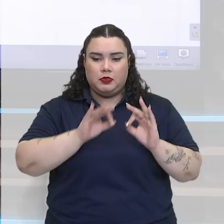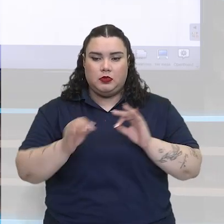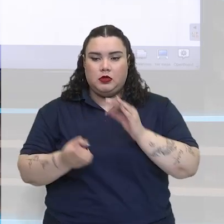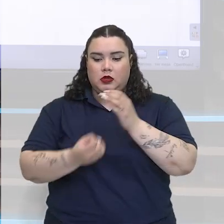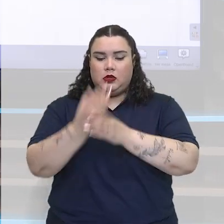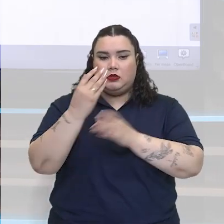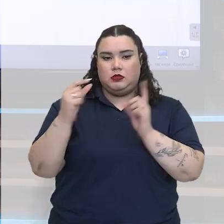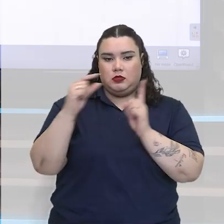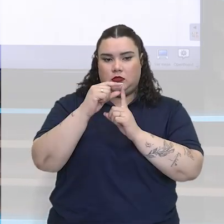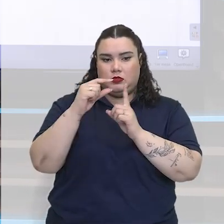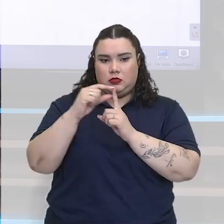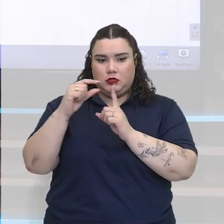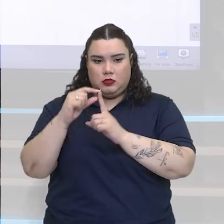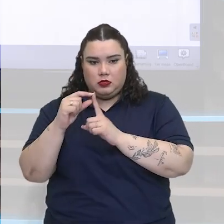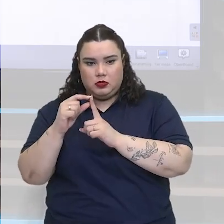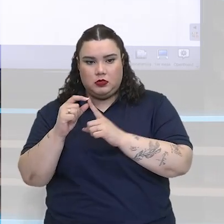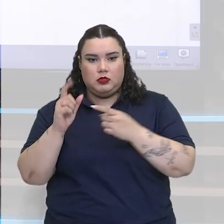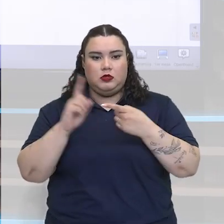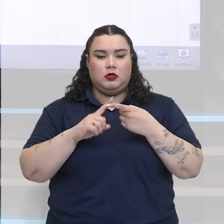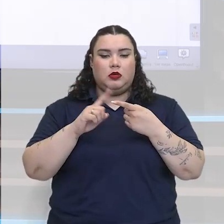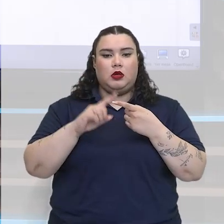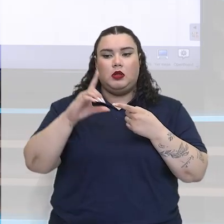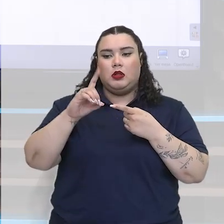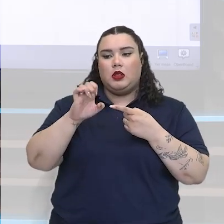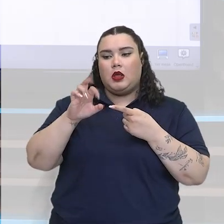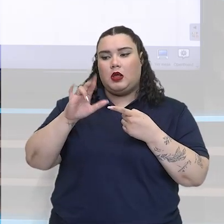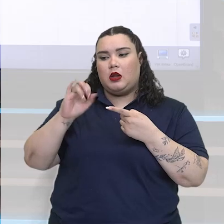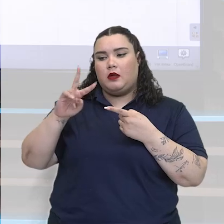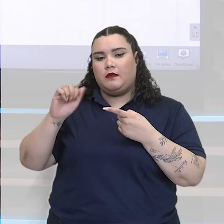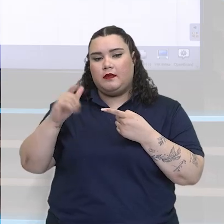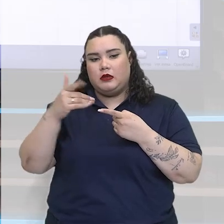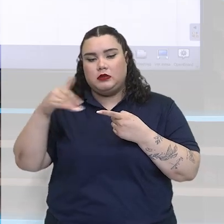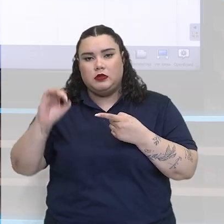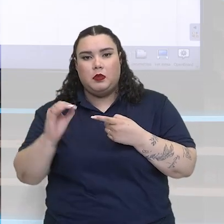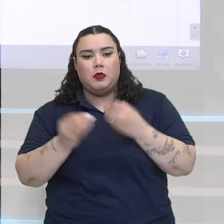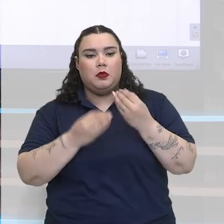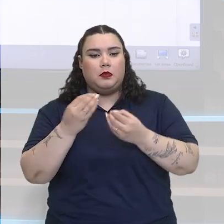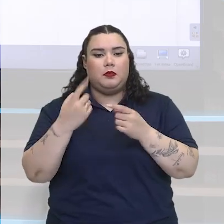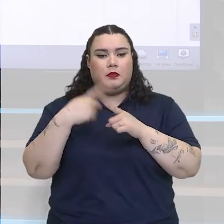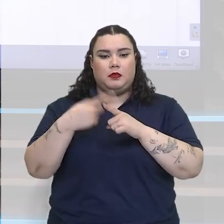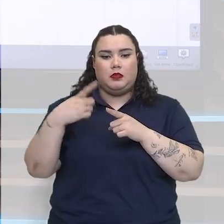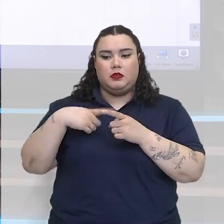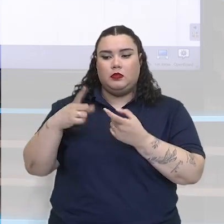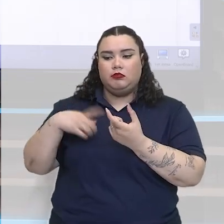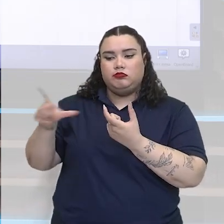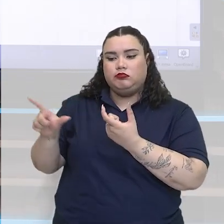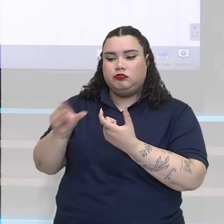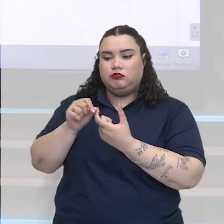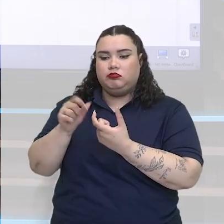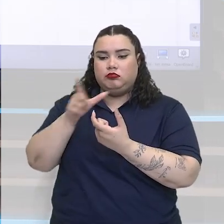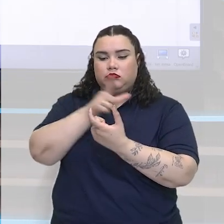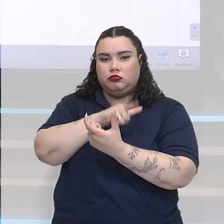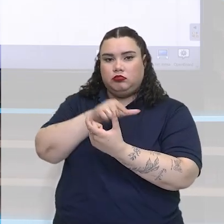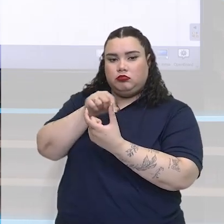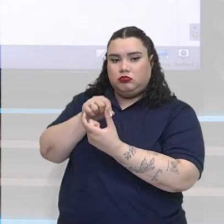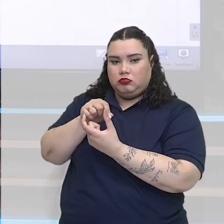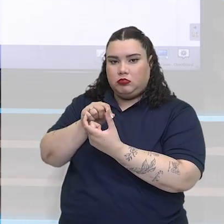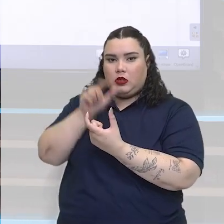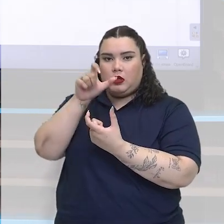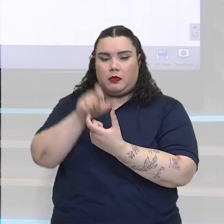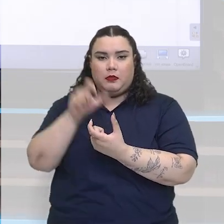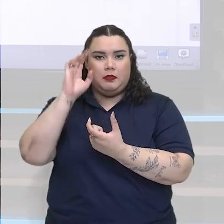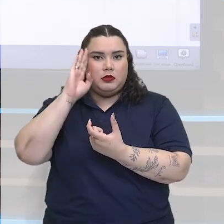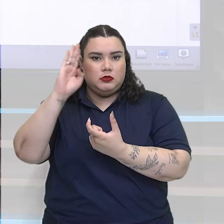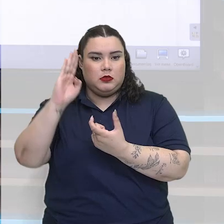de formação de palavras por derivação parasintética ou parassíntese, porque você tem o prefixo e o sufixo no radical